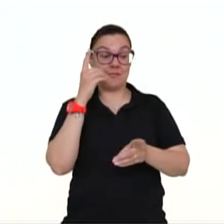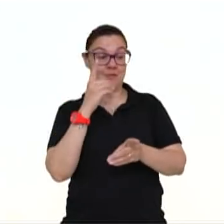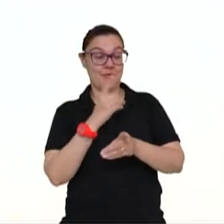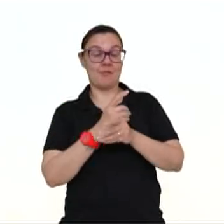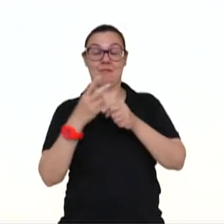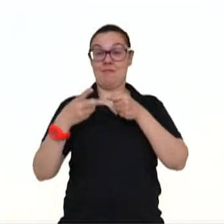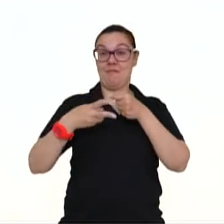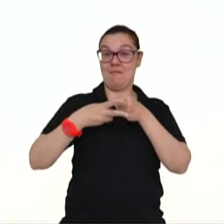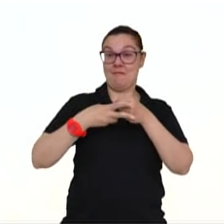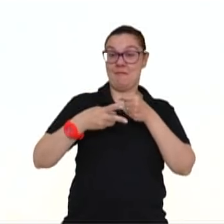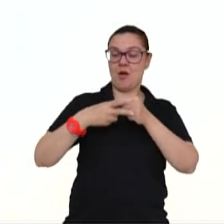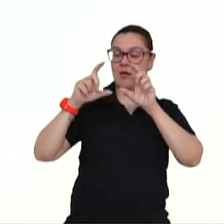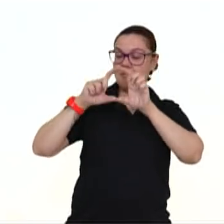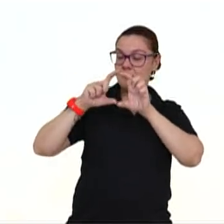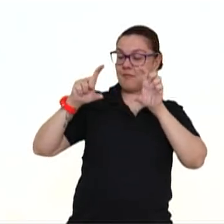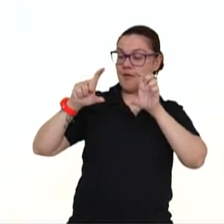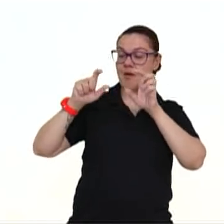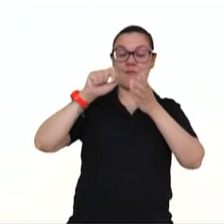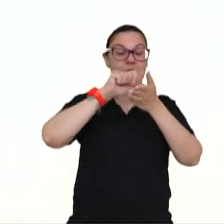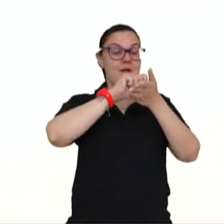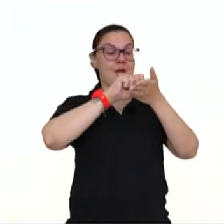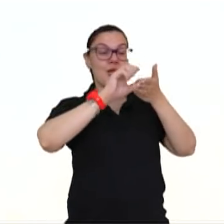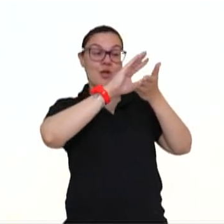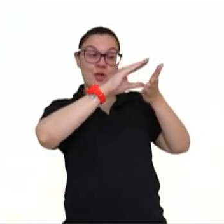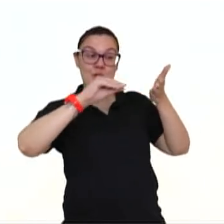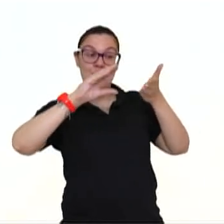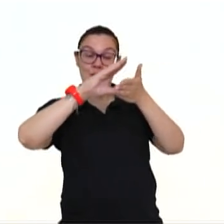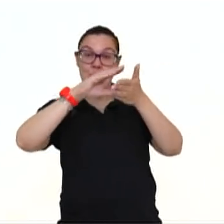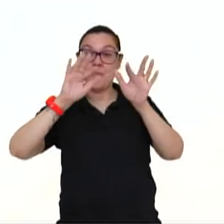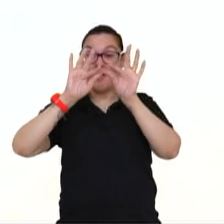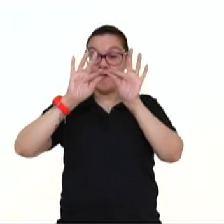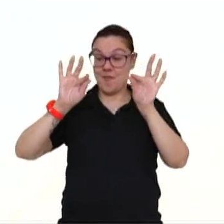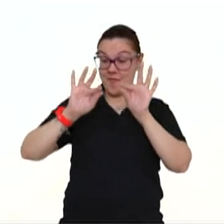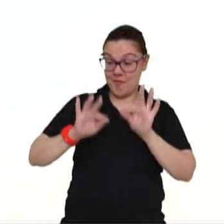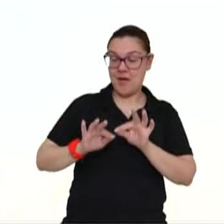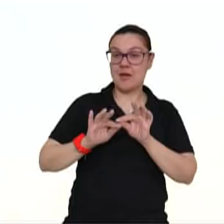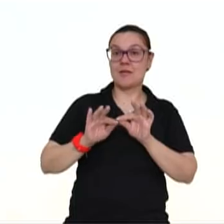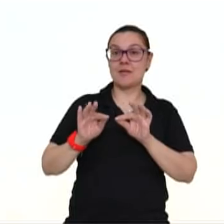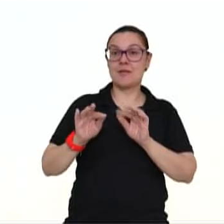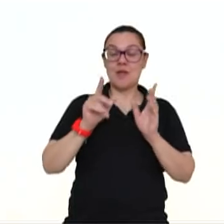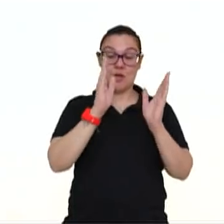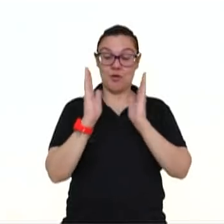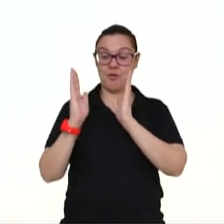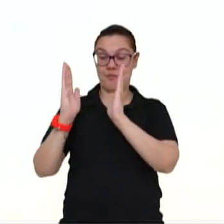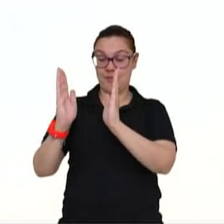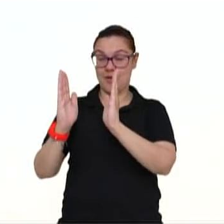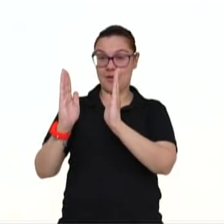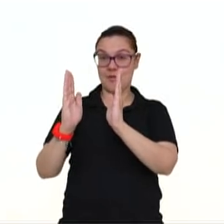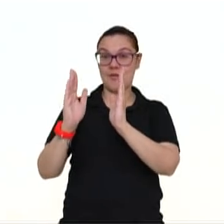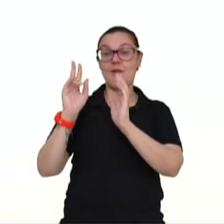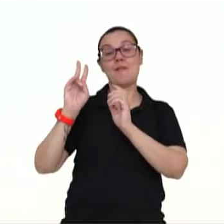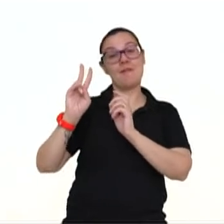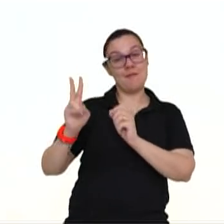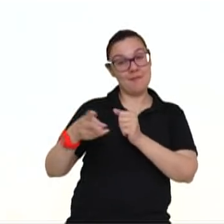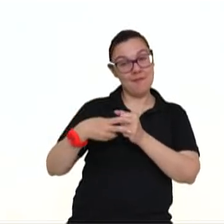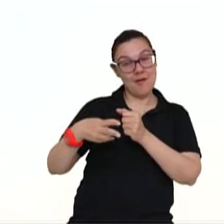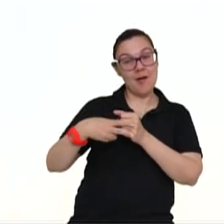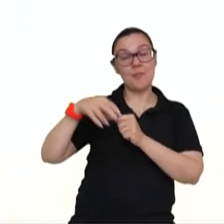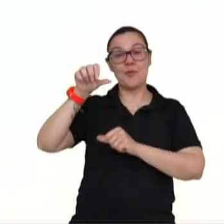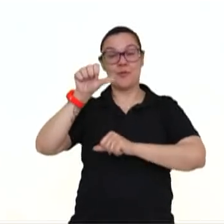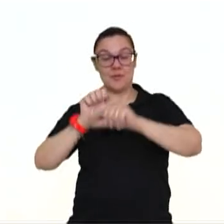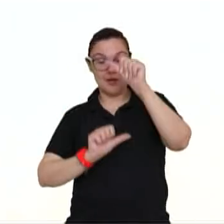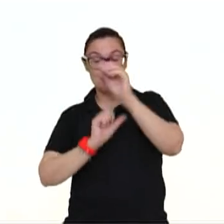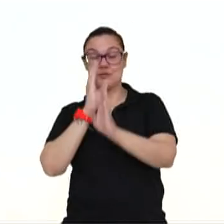o verbo, vão reescrever cada frase e vão escrever na frente assim, verbo transitivo